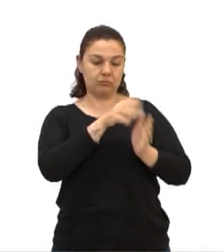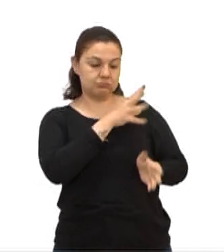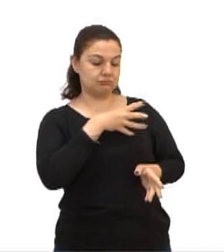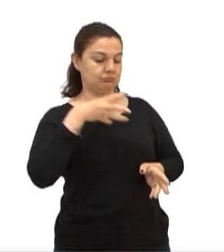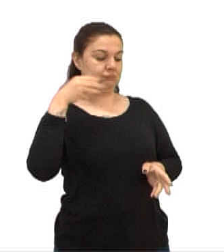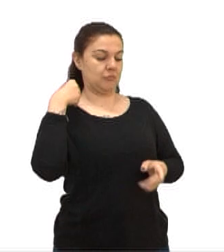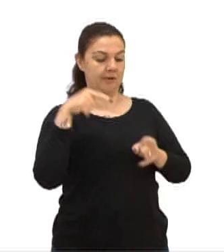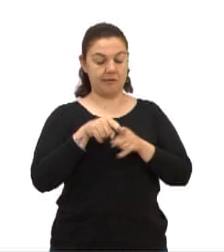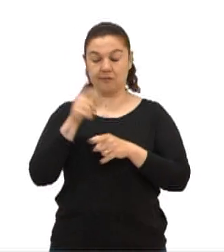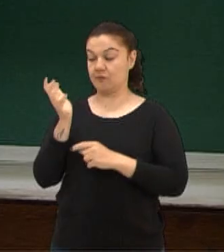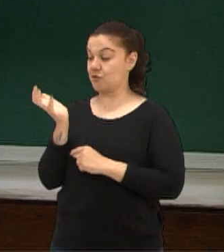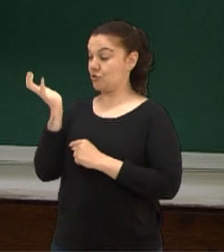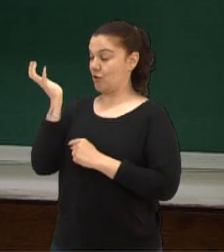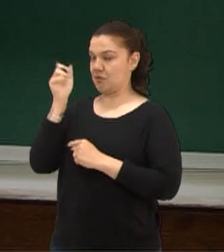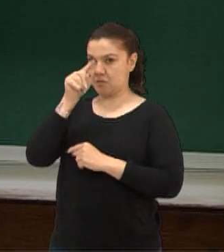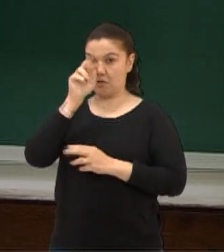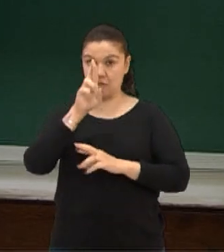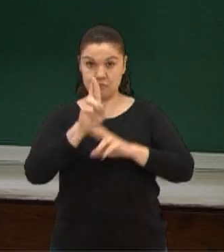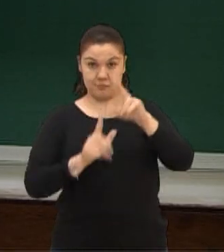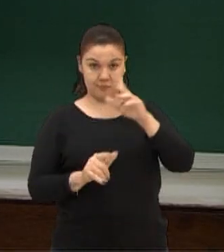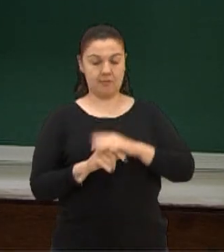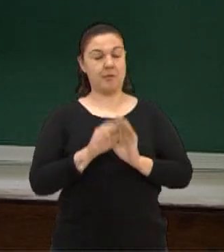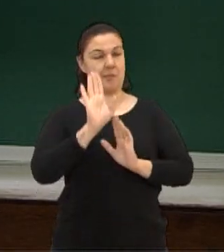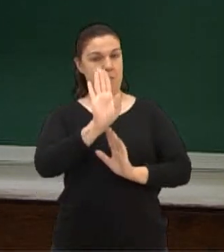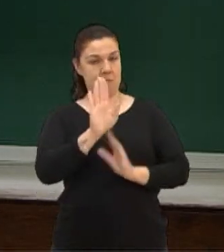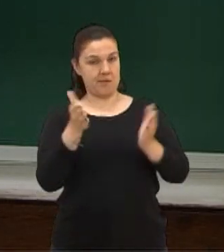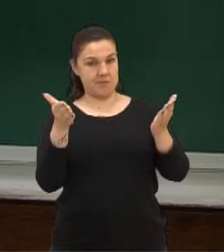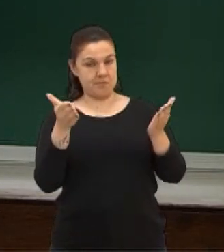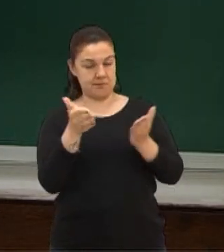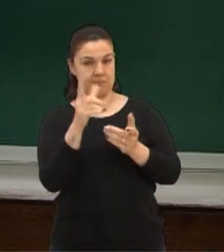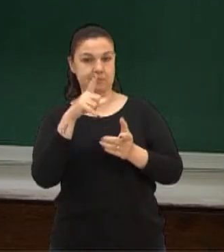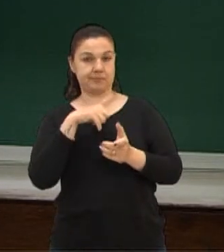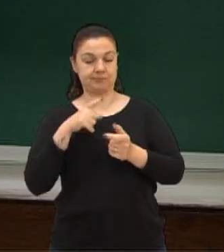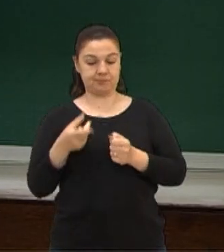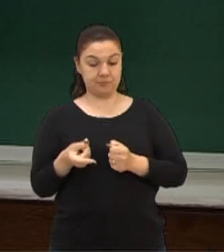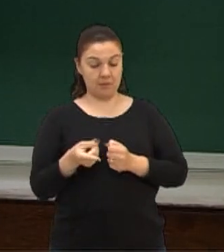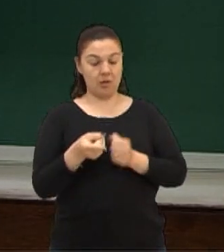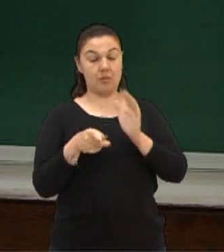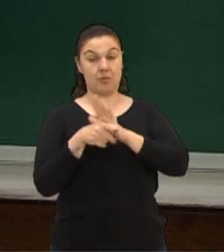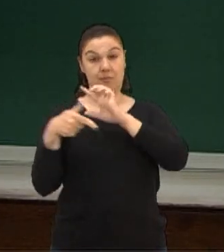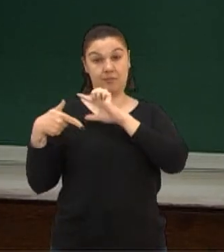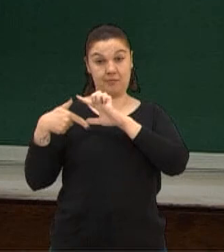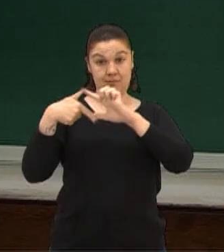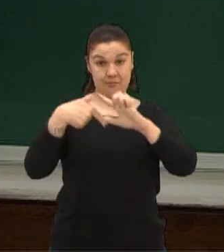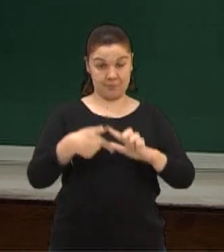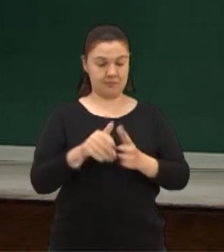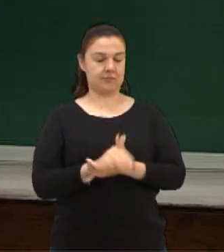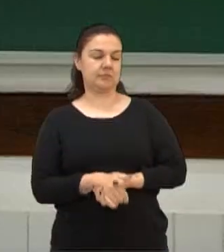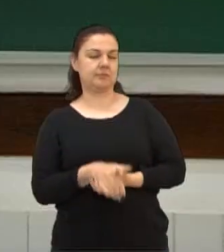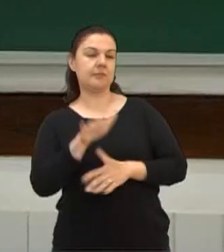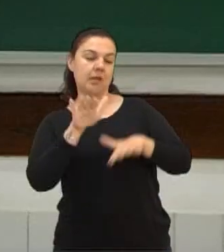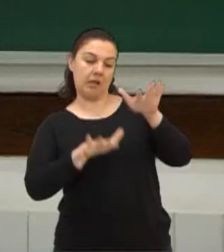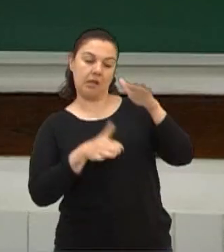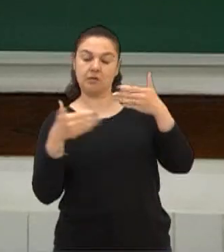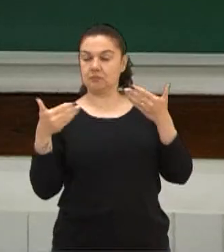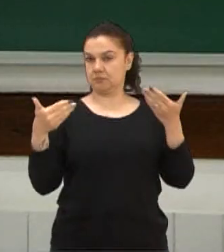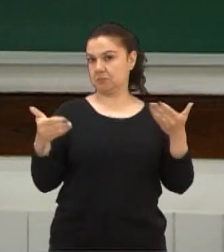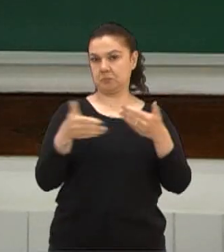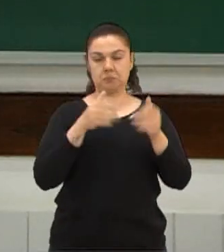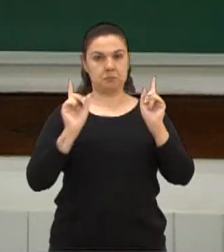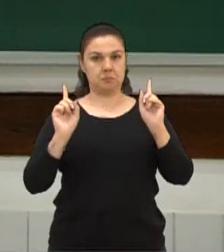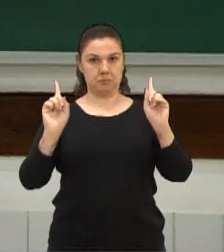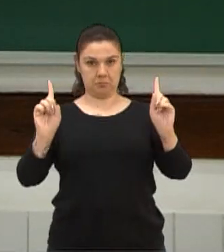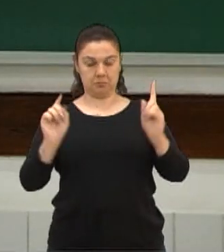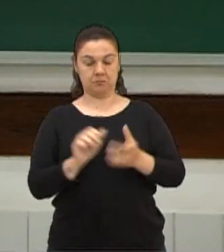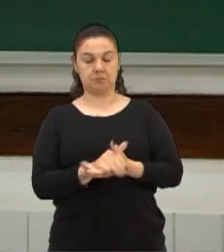soneto de Shakespeare, eles são diferentes. Mas eles seguem ali uma tradição, certo? Tanto de Camões como